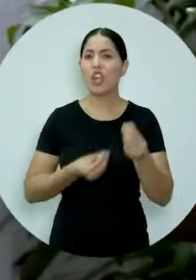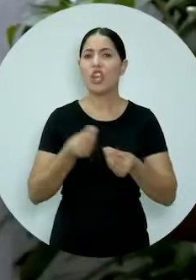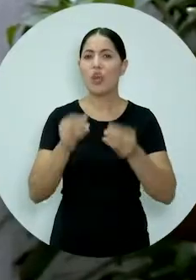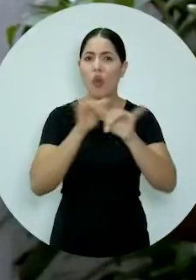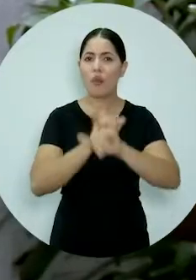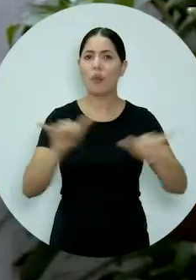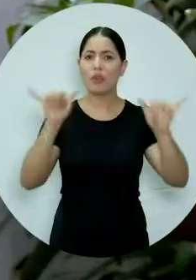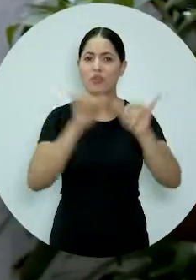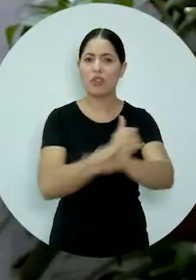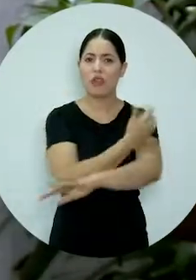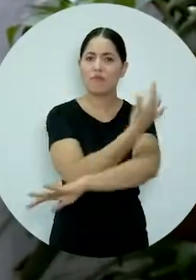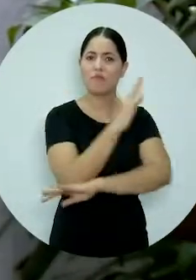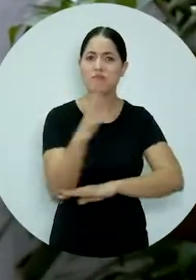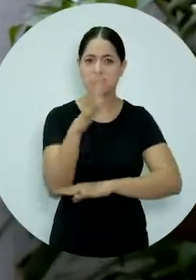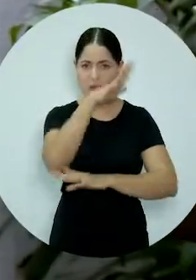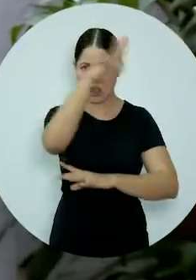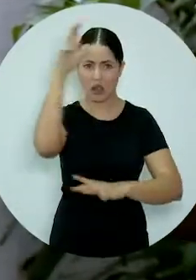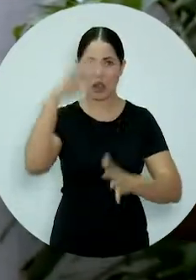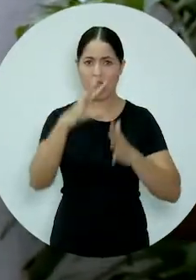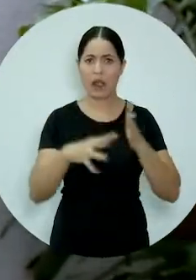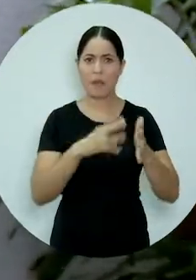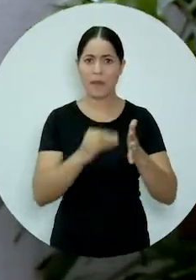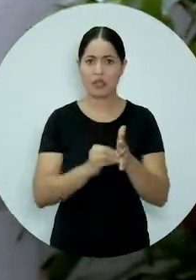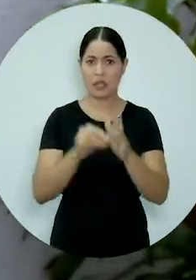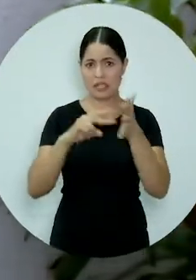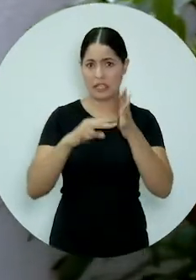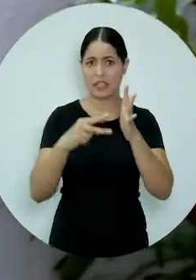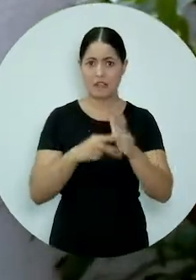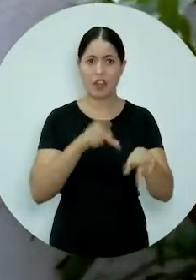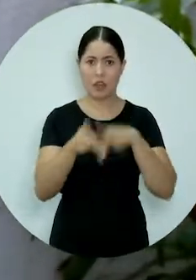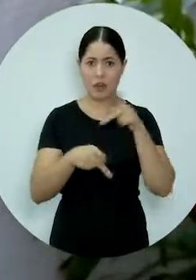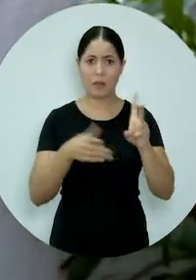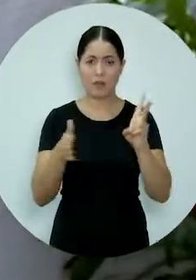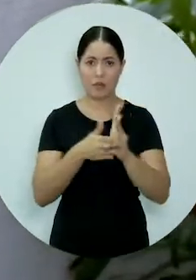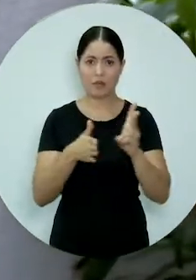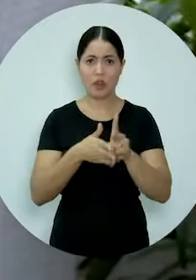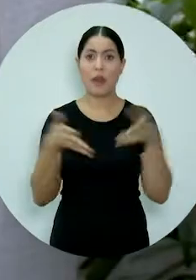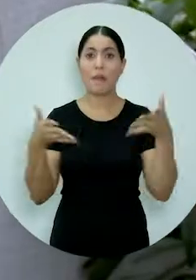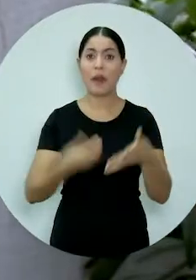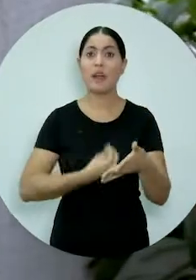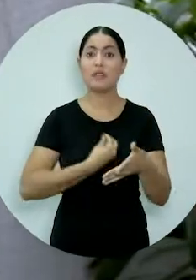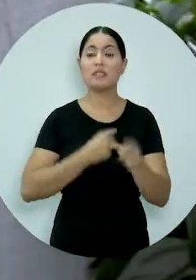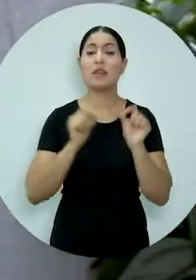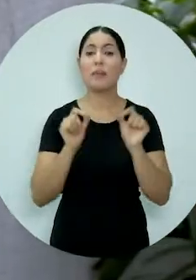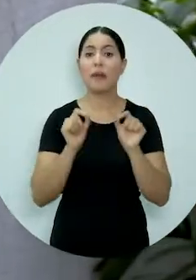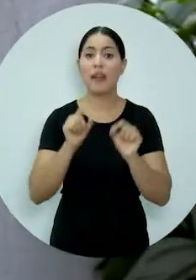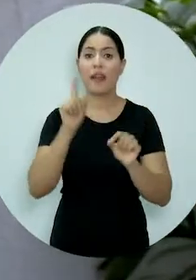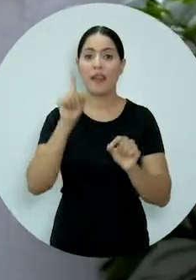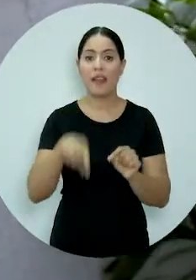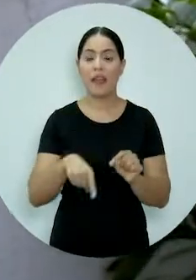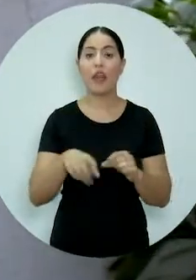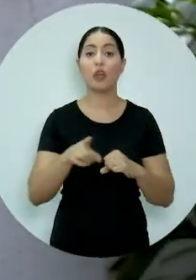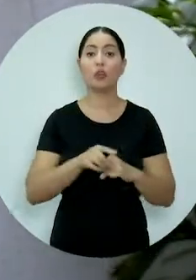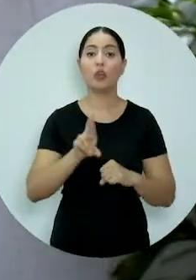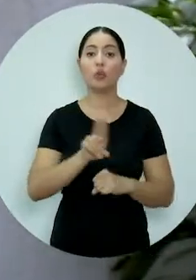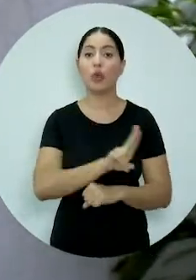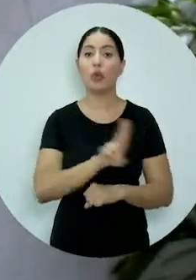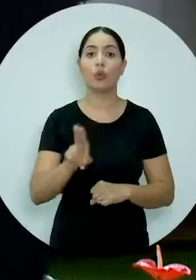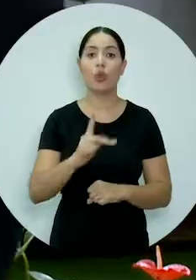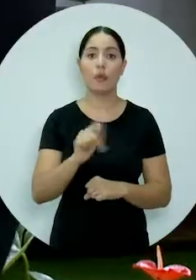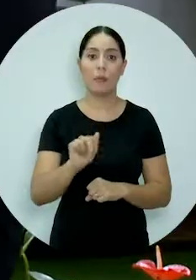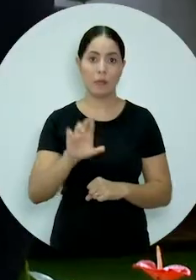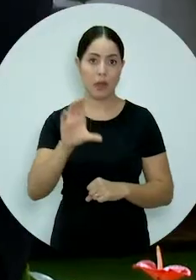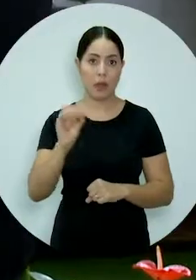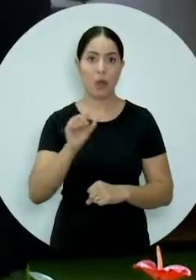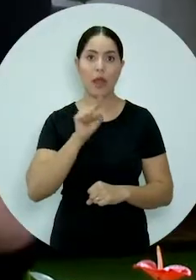E como falar em floresta amazônica também é falar sobre os povos indígenas. Quem participa conosco a partir deste momento aqui no OAB